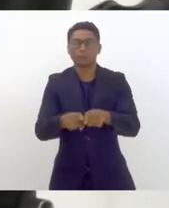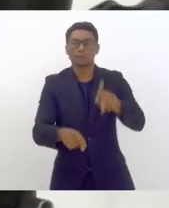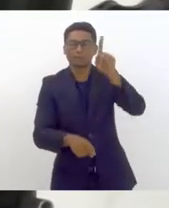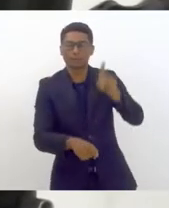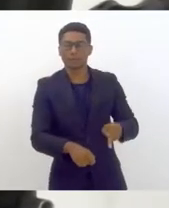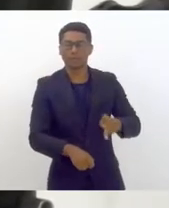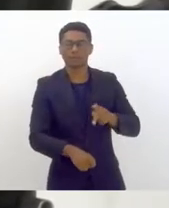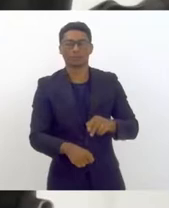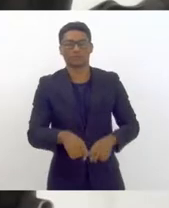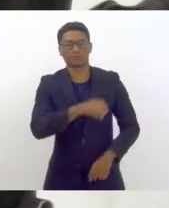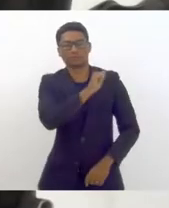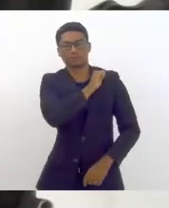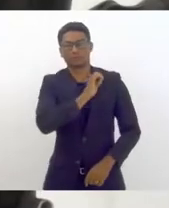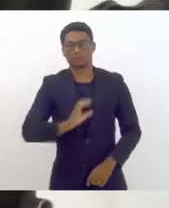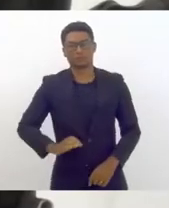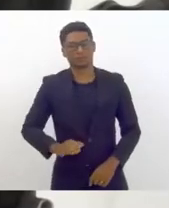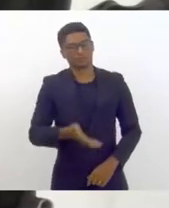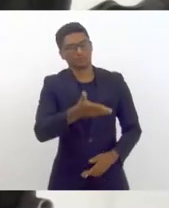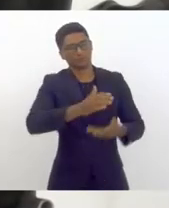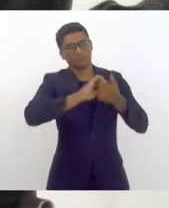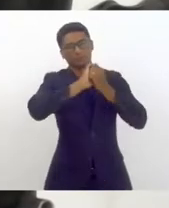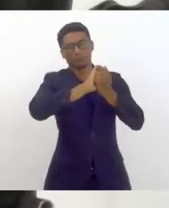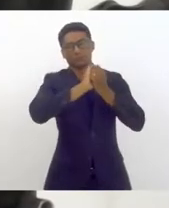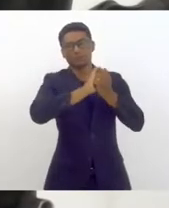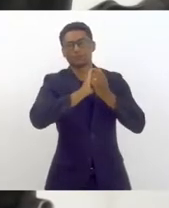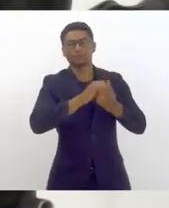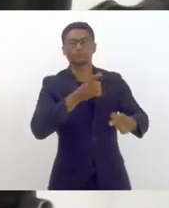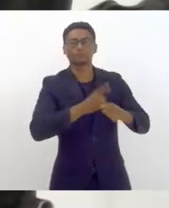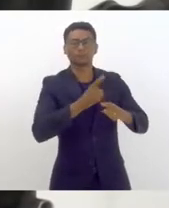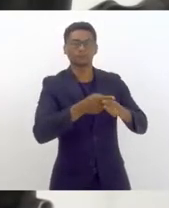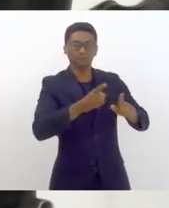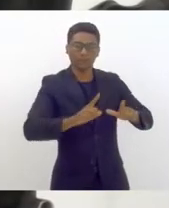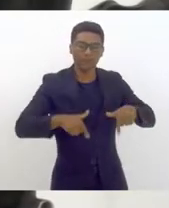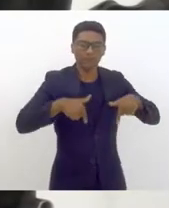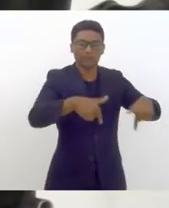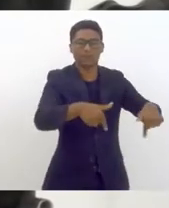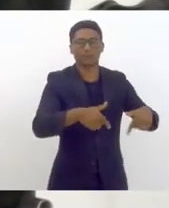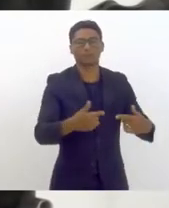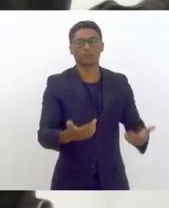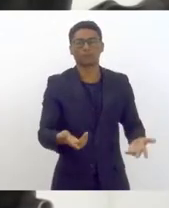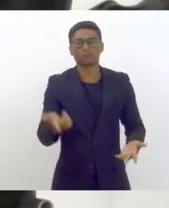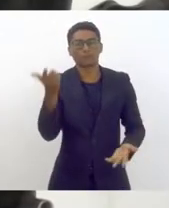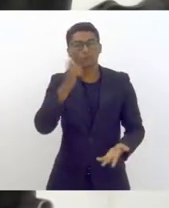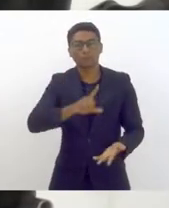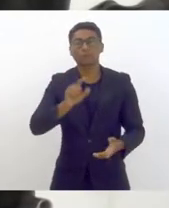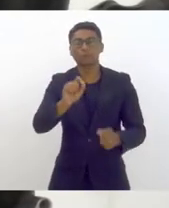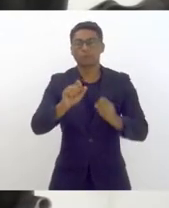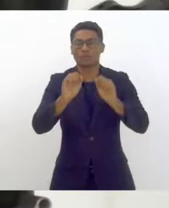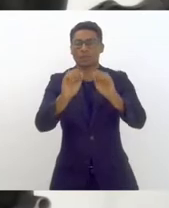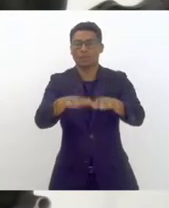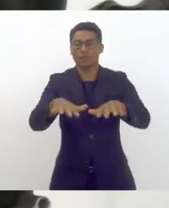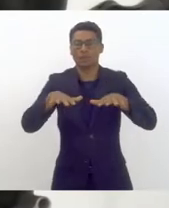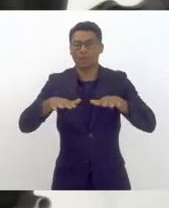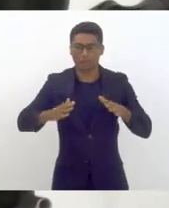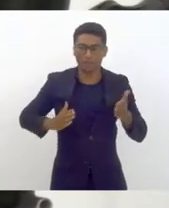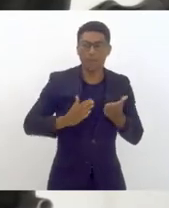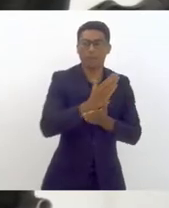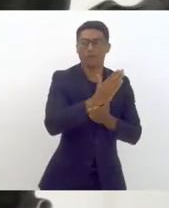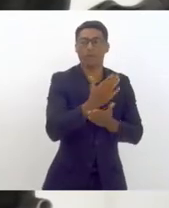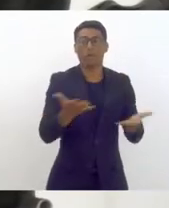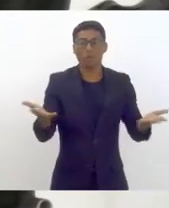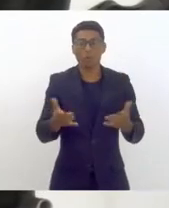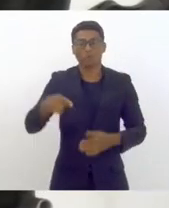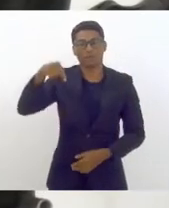Siciliano por tão honrosa iniciativa que foi aprovada no plenário da Assembleia e hoje a gente está aqui colocando em